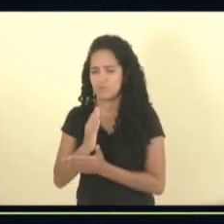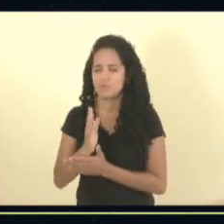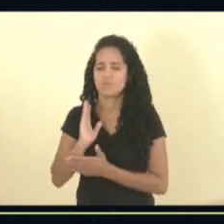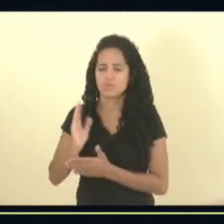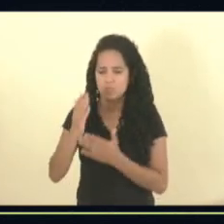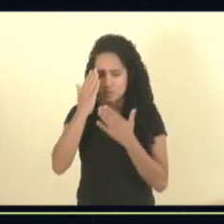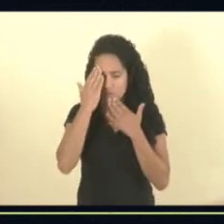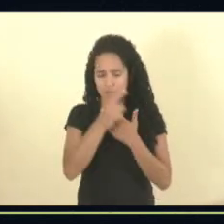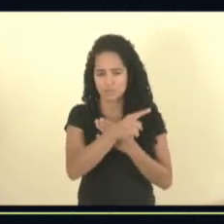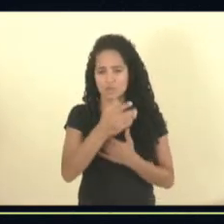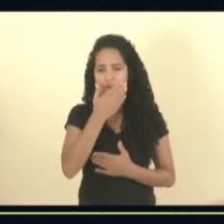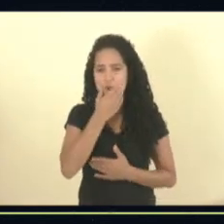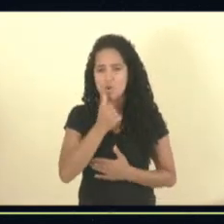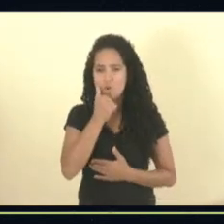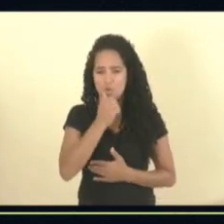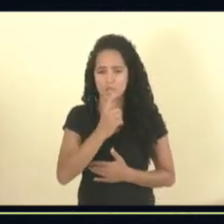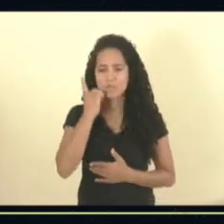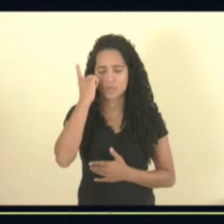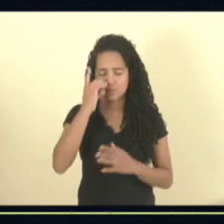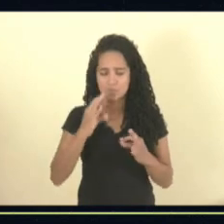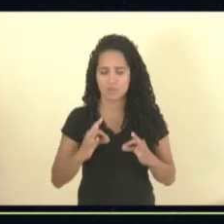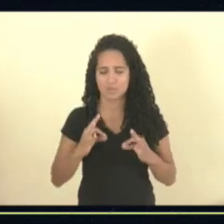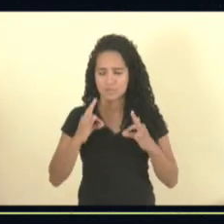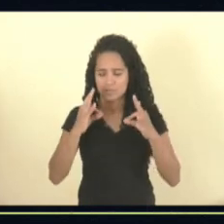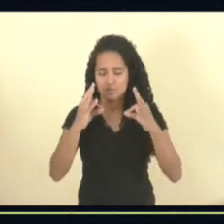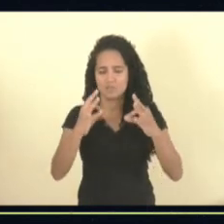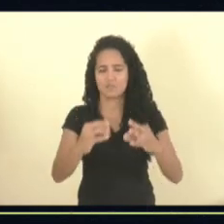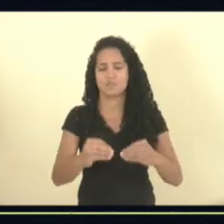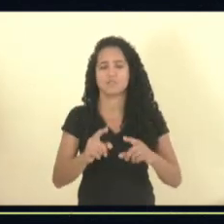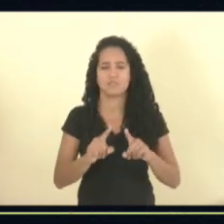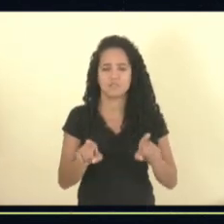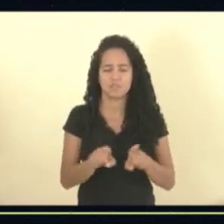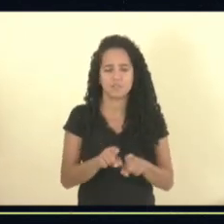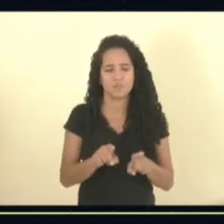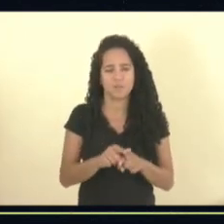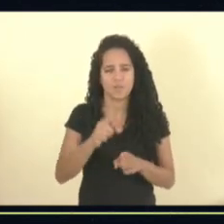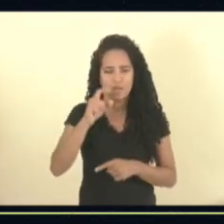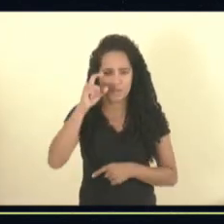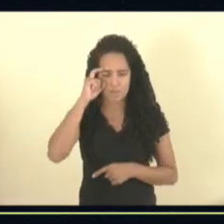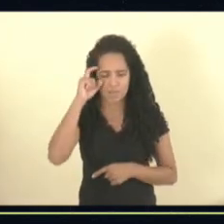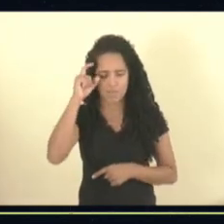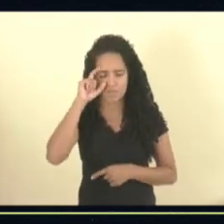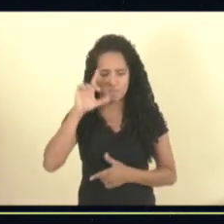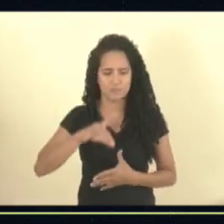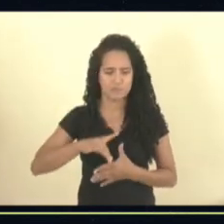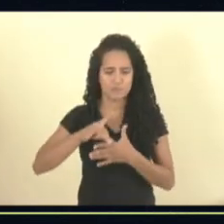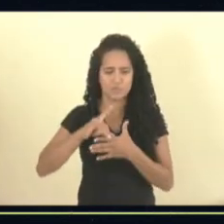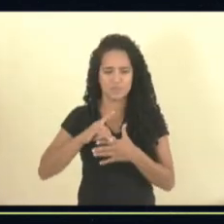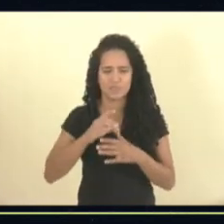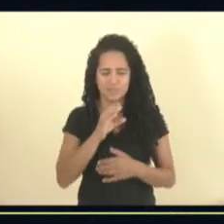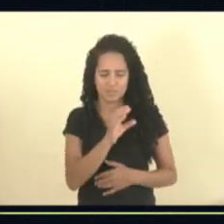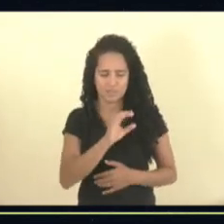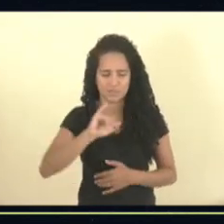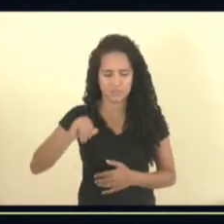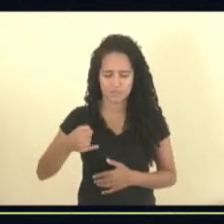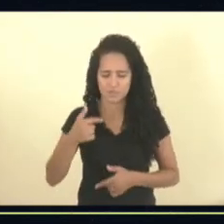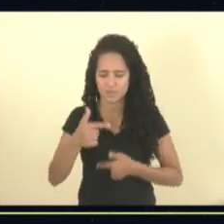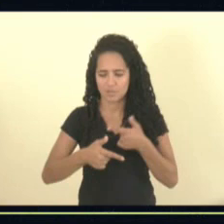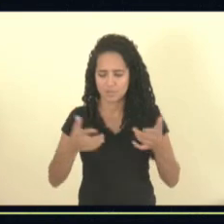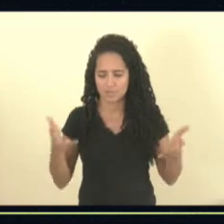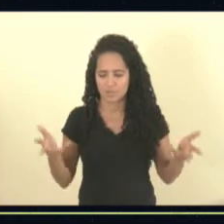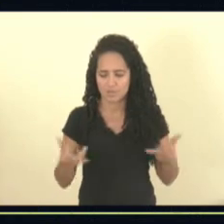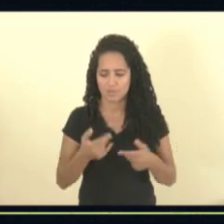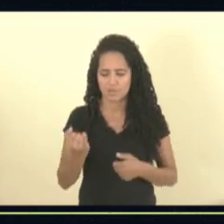agradecer aos colegas deputados, todos, agradecer também ao deputado Mazinho dos Anjos, que lidera a Comissão de Justiça, tem feito um trabalho magnífico,